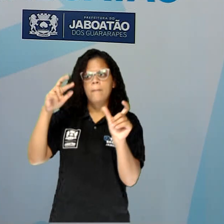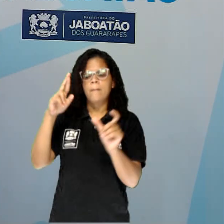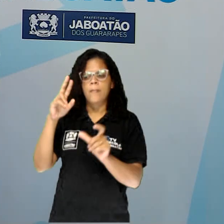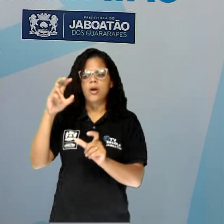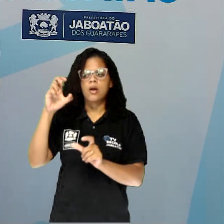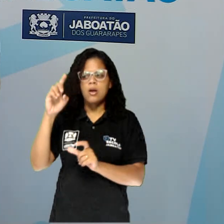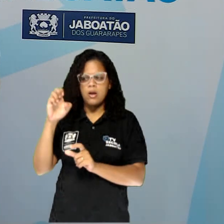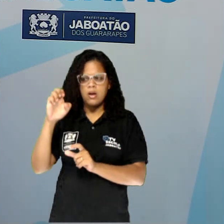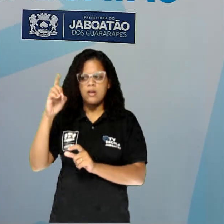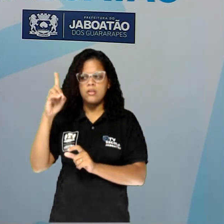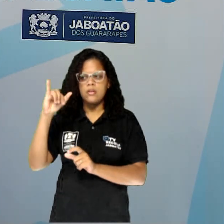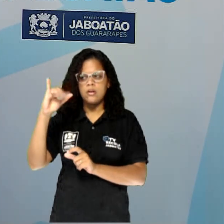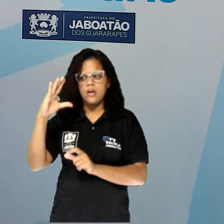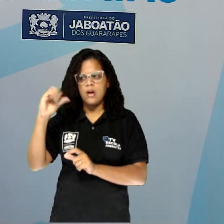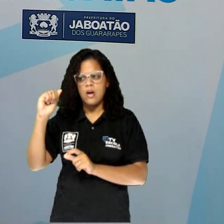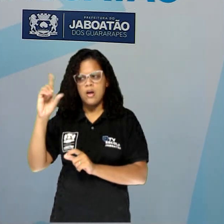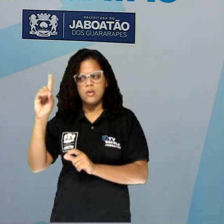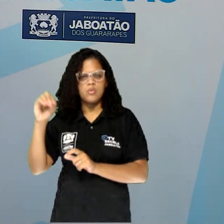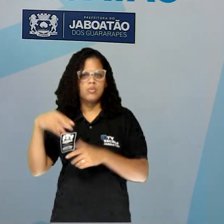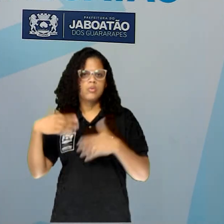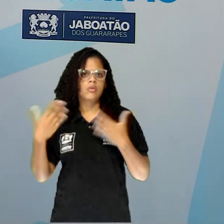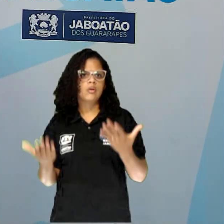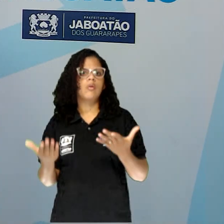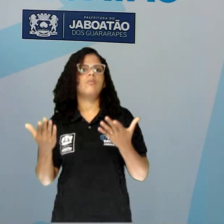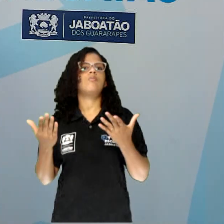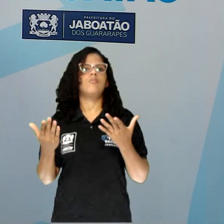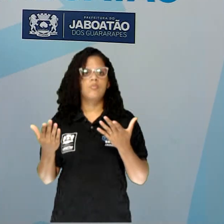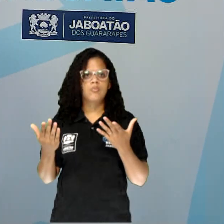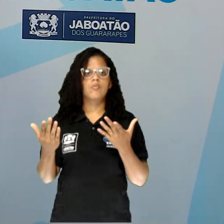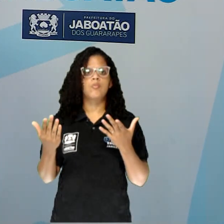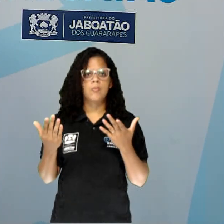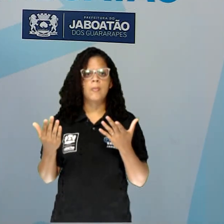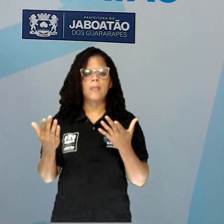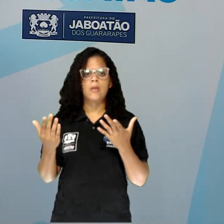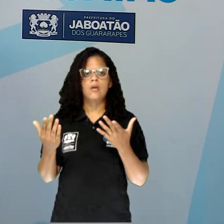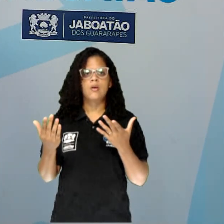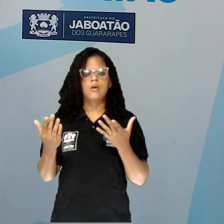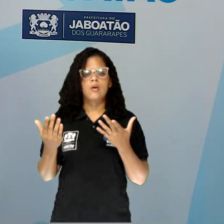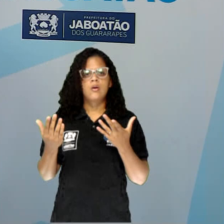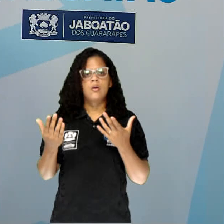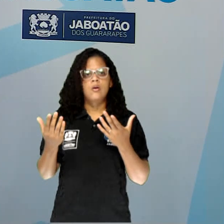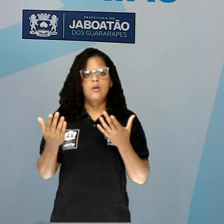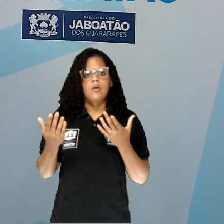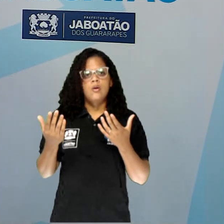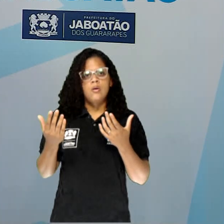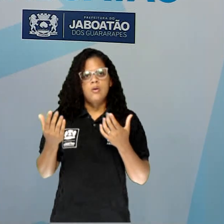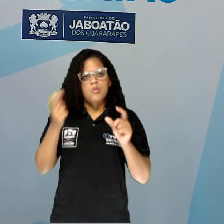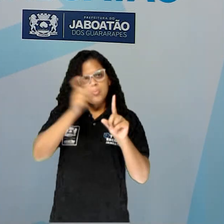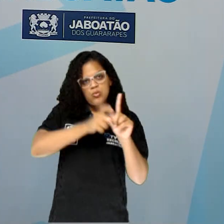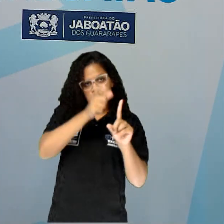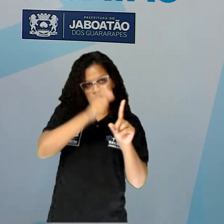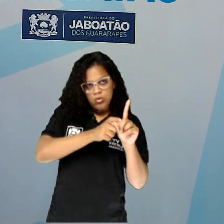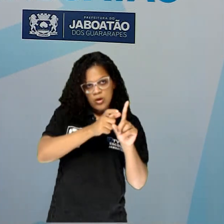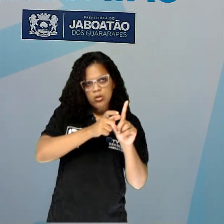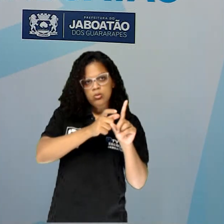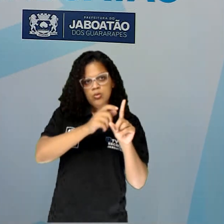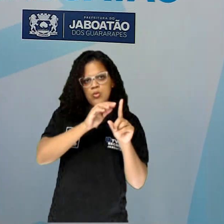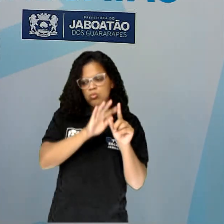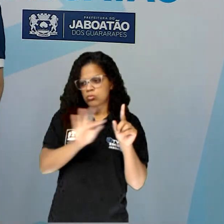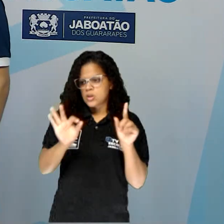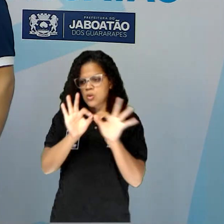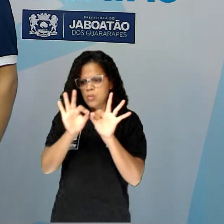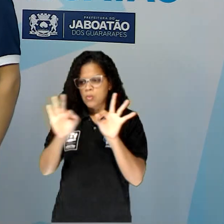estrutura oracional trabalha da seguinte forma: sujeito, verbo de ligação e predicativo.